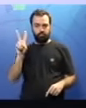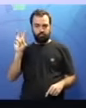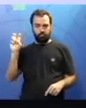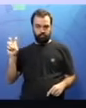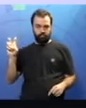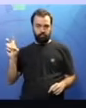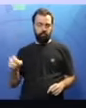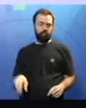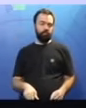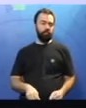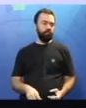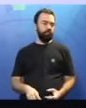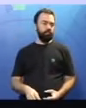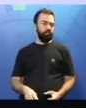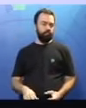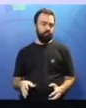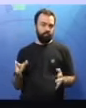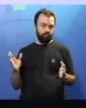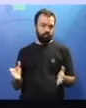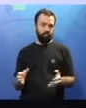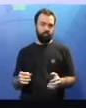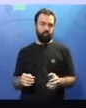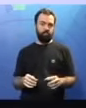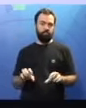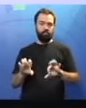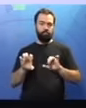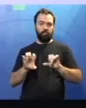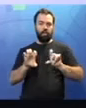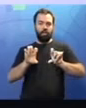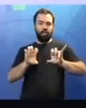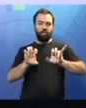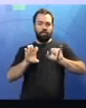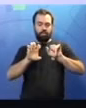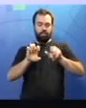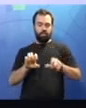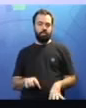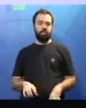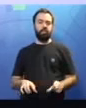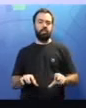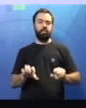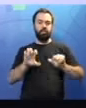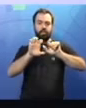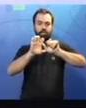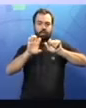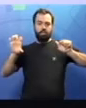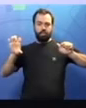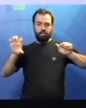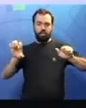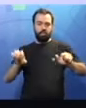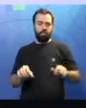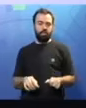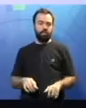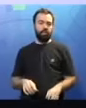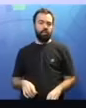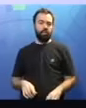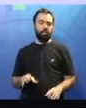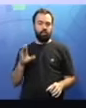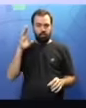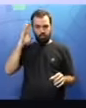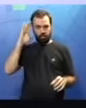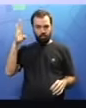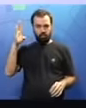centímetros. Agora, a equação fundamental da ondulatória. Essa